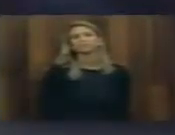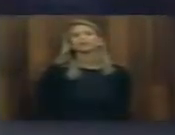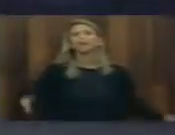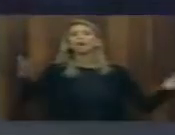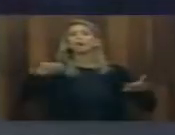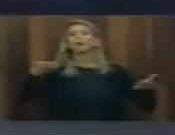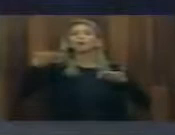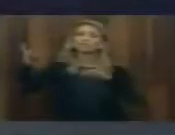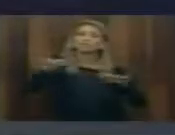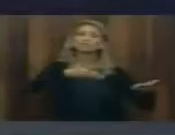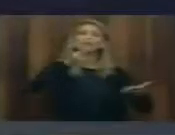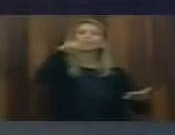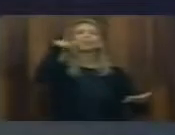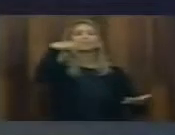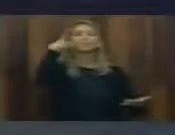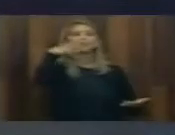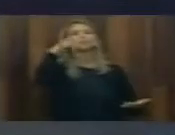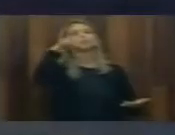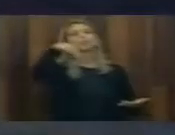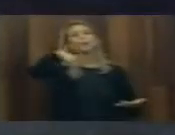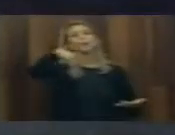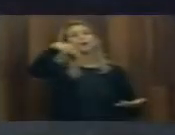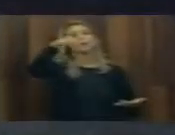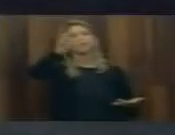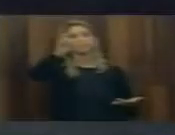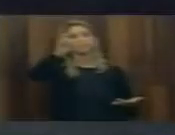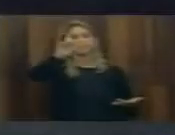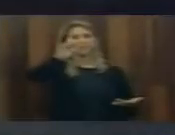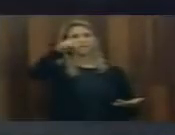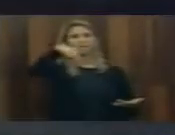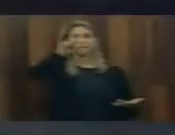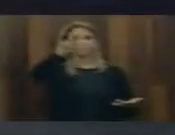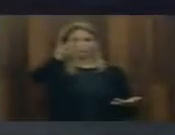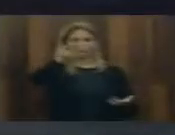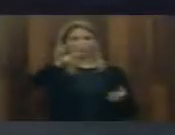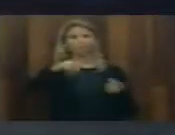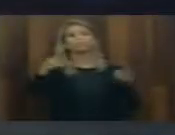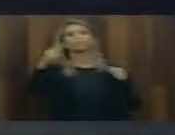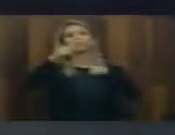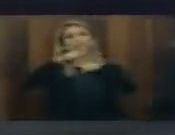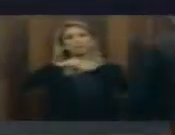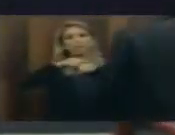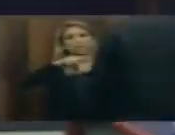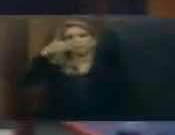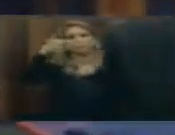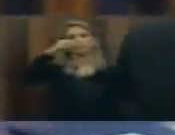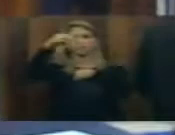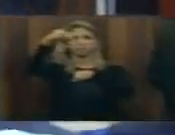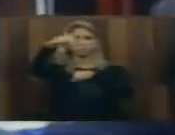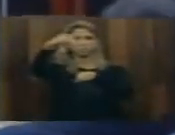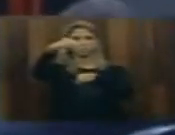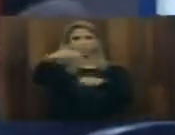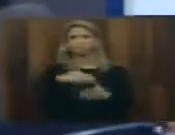o vereador Manuel Machado, Menel do Jardim. Seu tempo regimental é de 10 minutos.